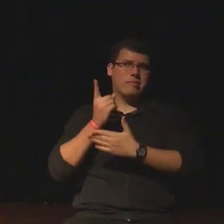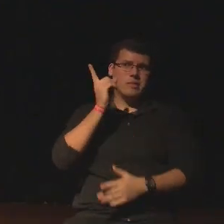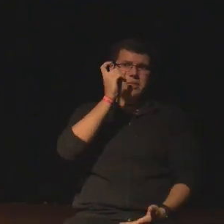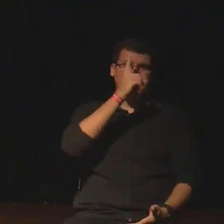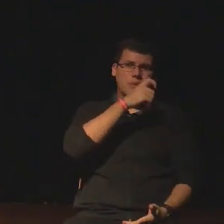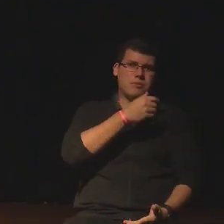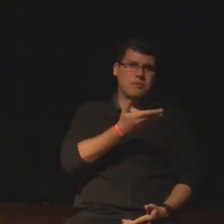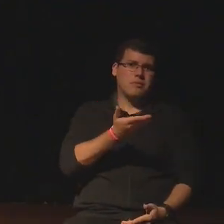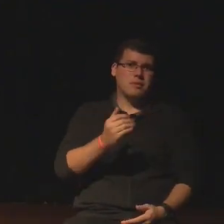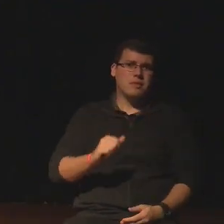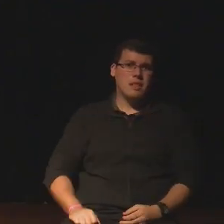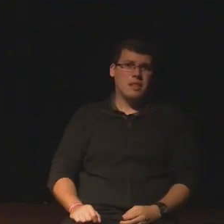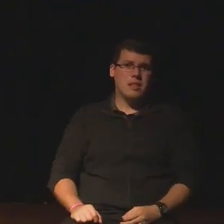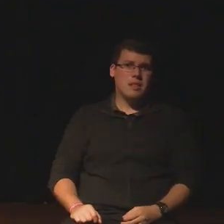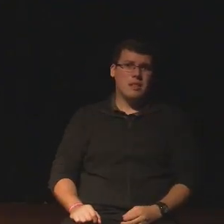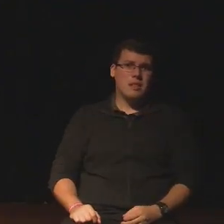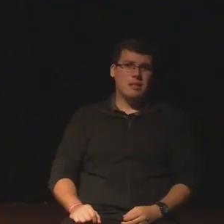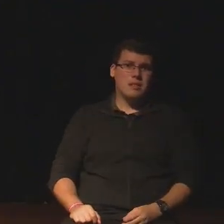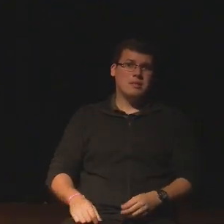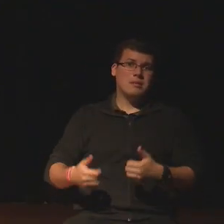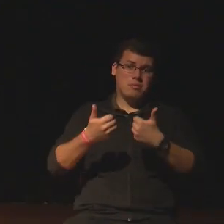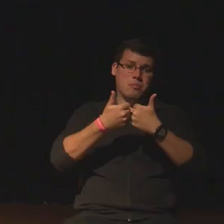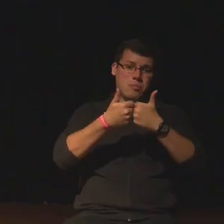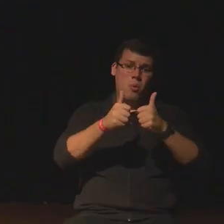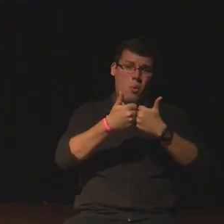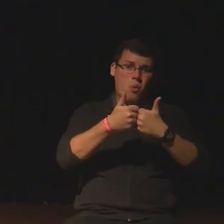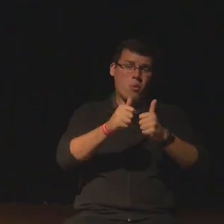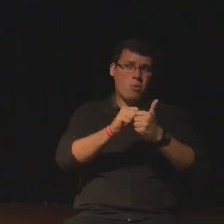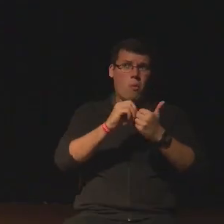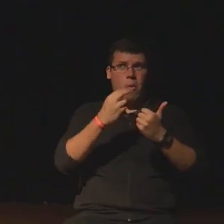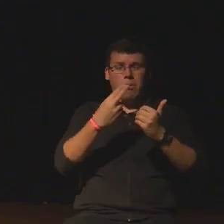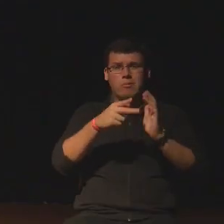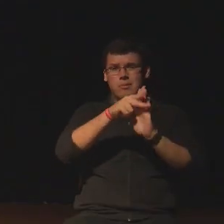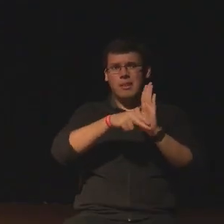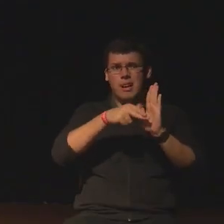fazer isso de transporte público é bem puxado.